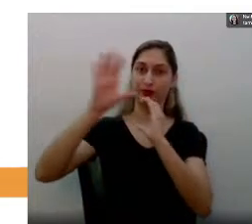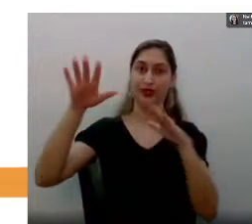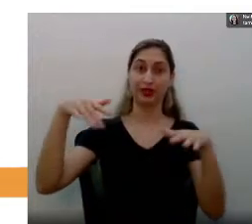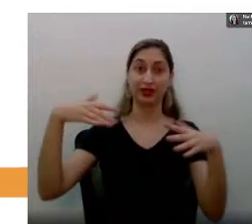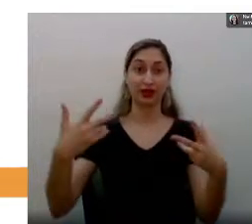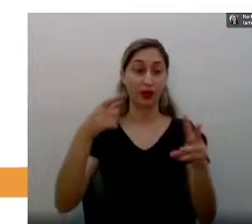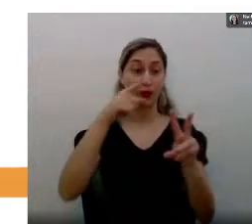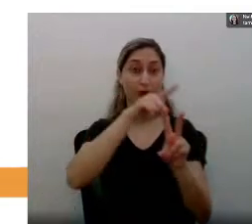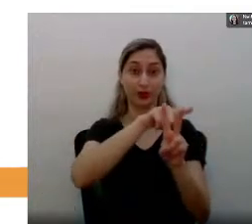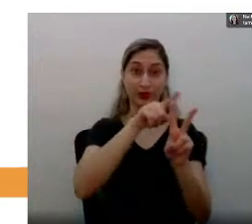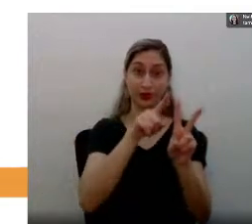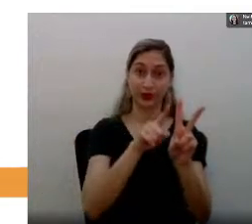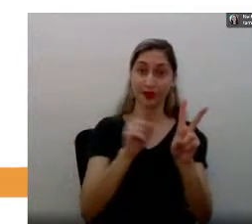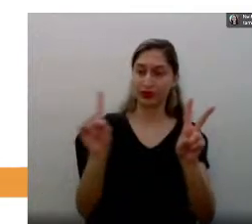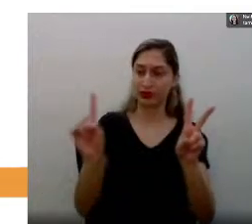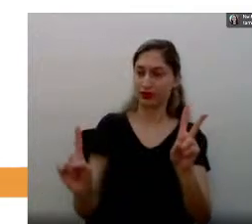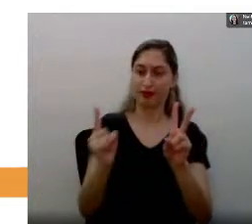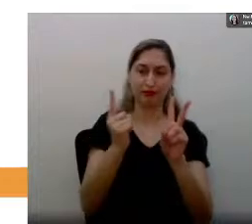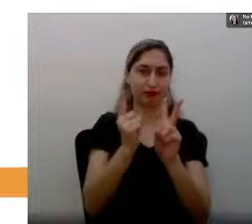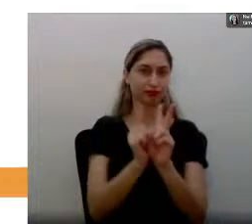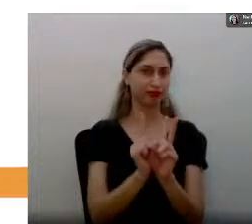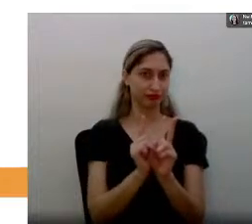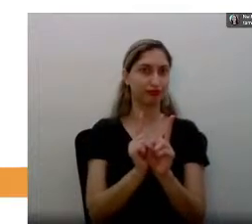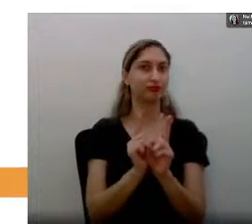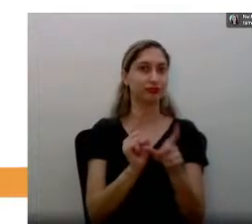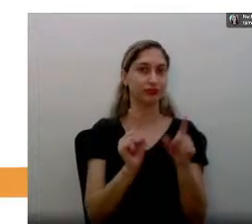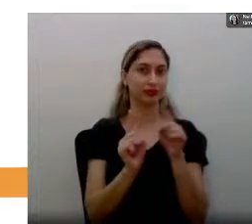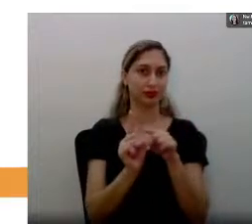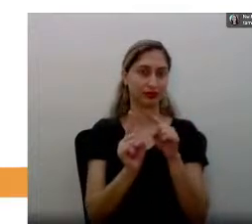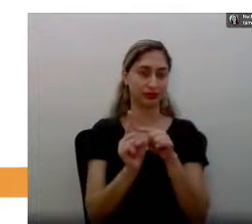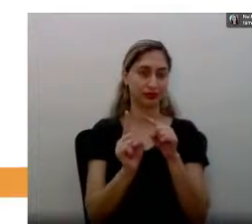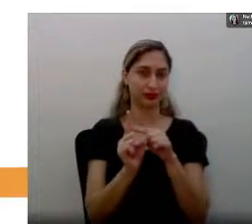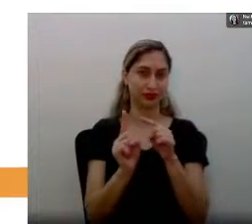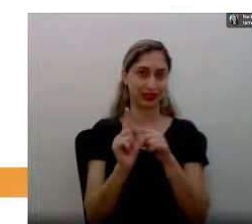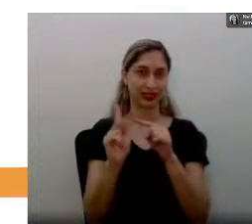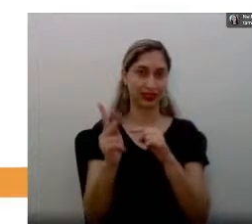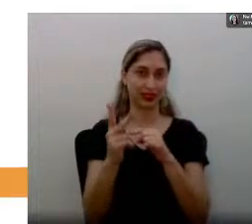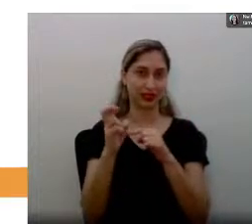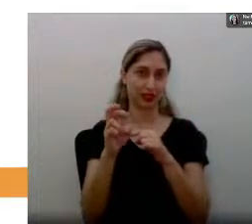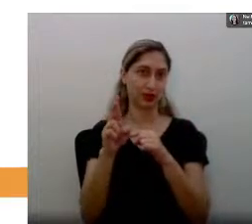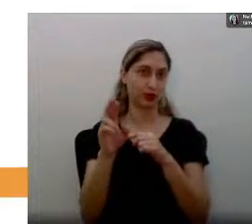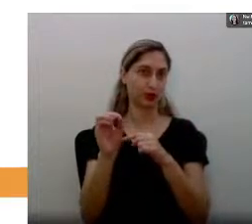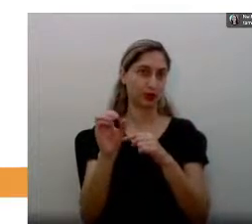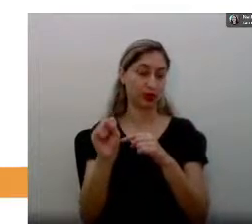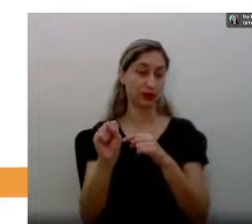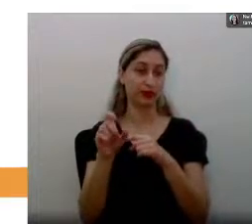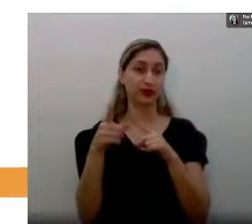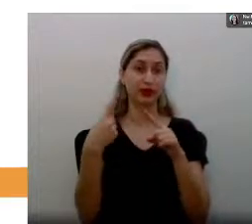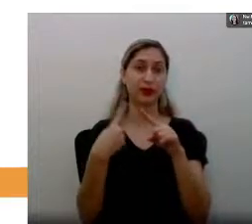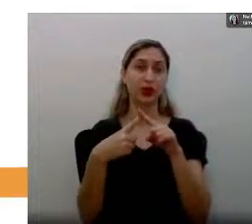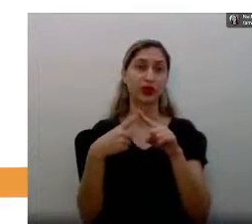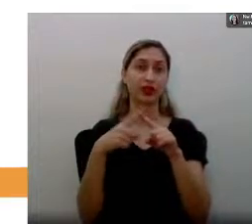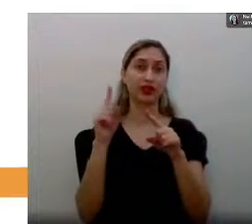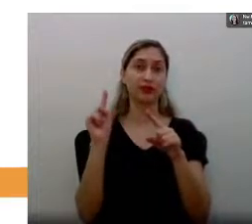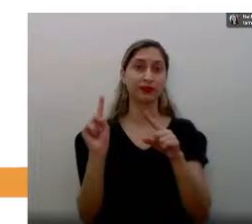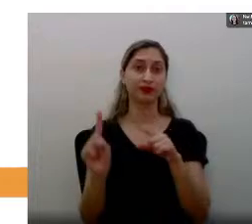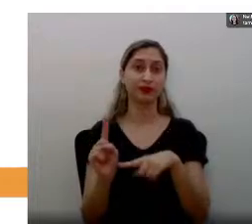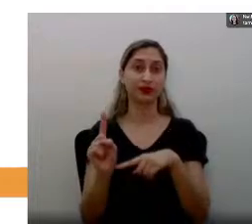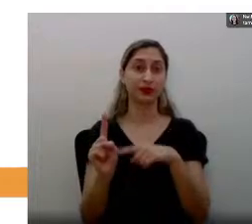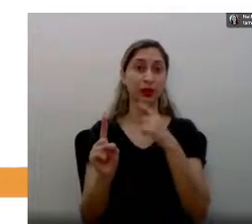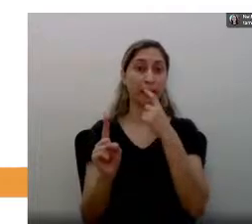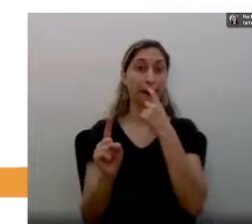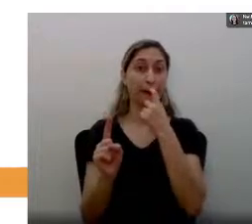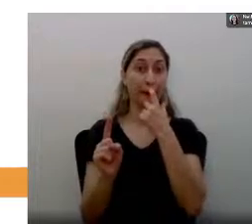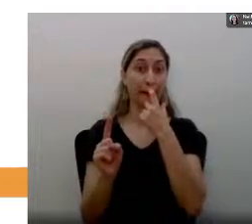e o e crosta do doutor Eros né que vendo que eles ali tinham um pessoas que quando eles fazem